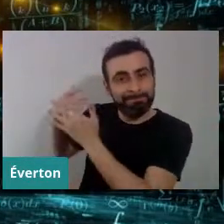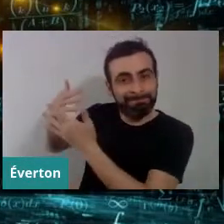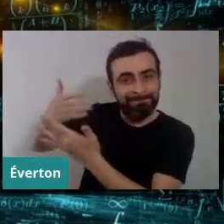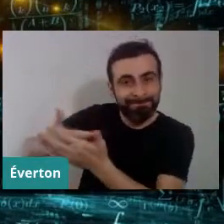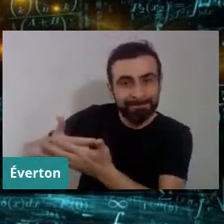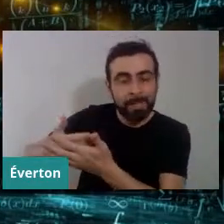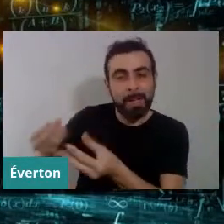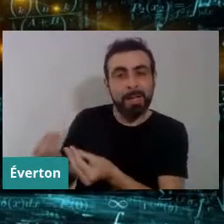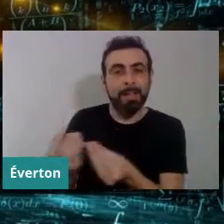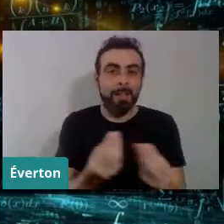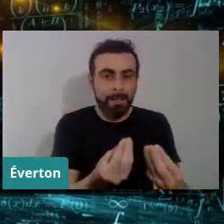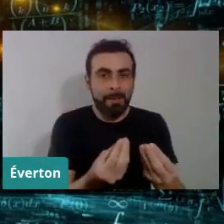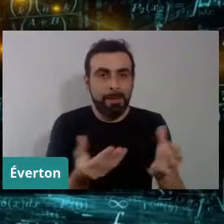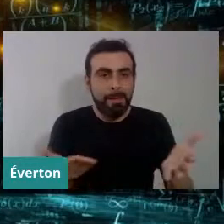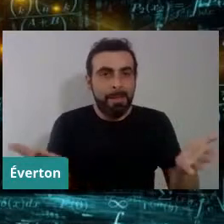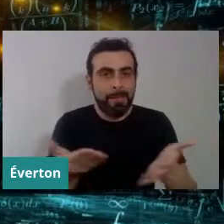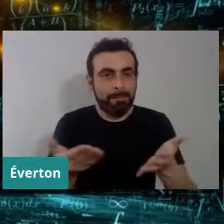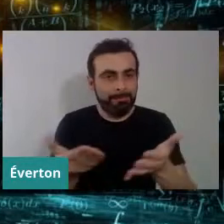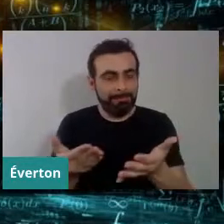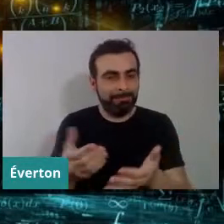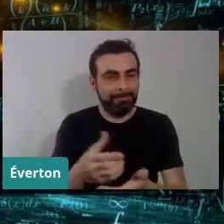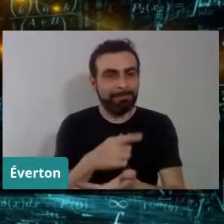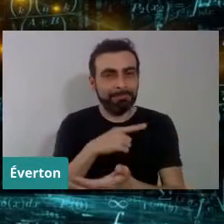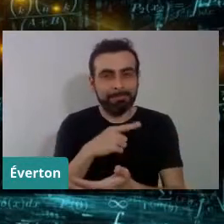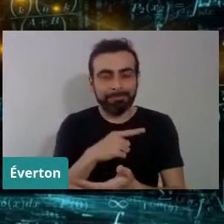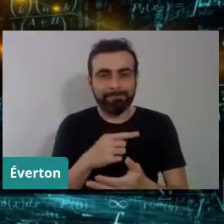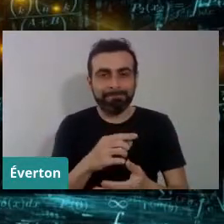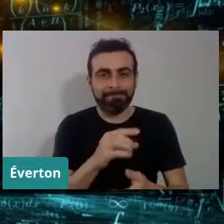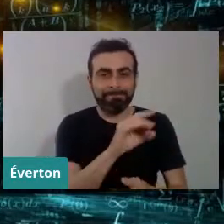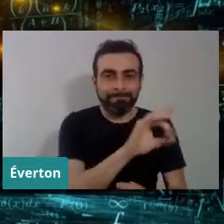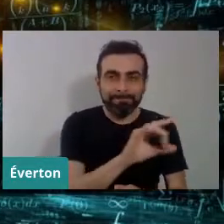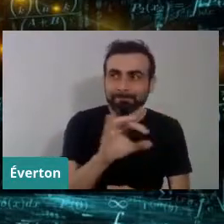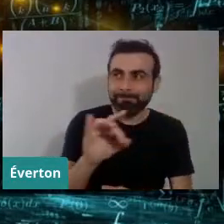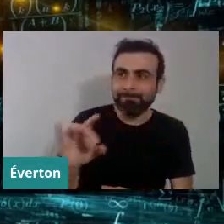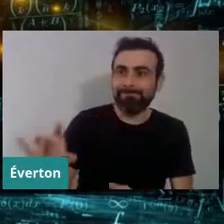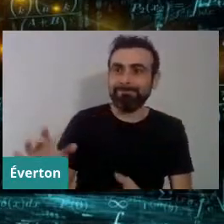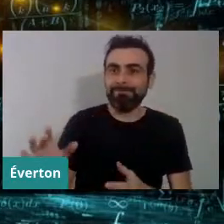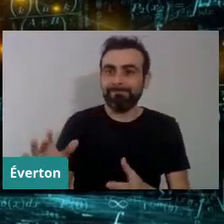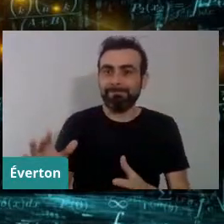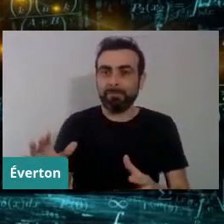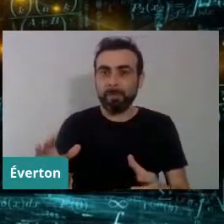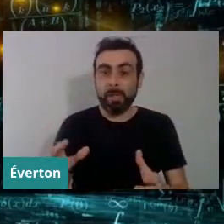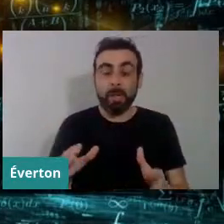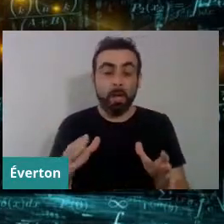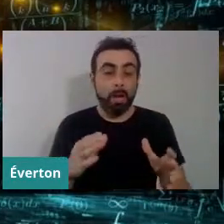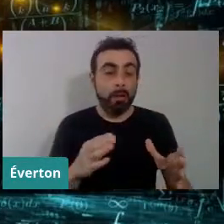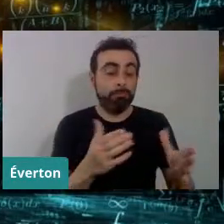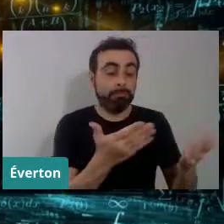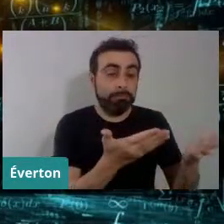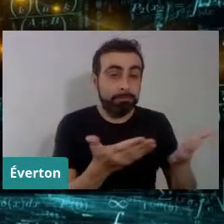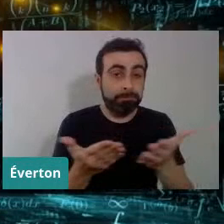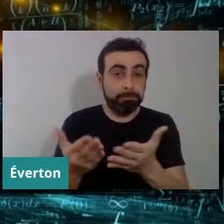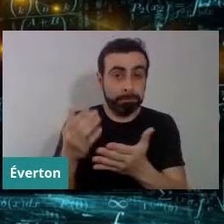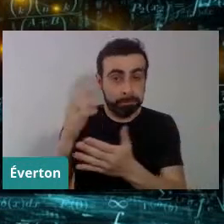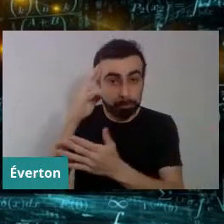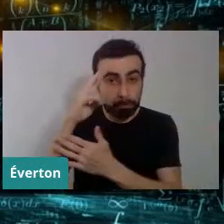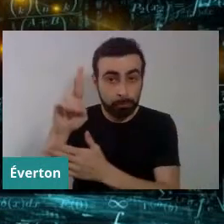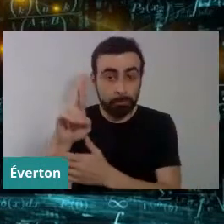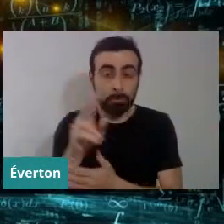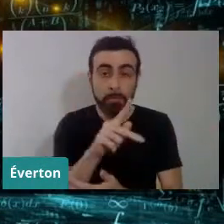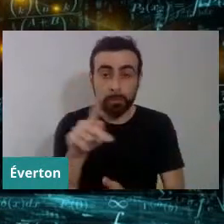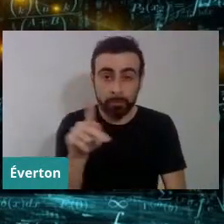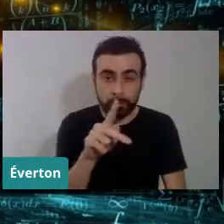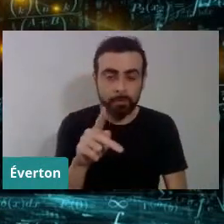professores, hoje eles estão sob a condução dos seguintes professores,